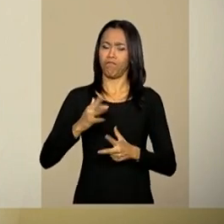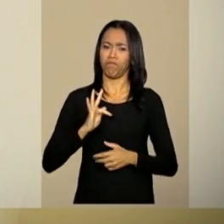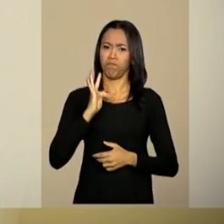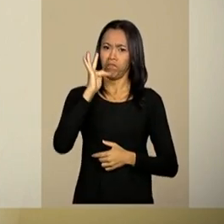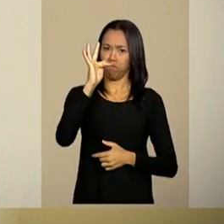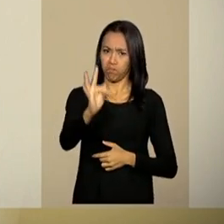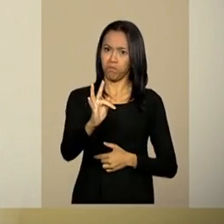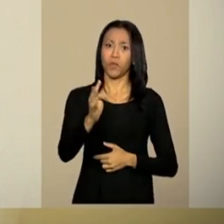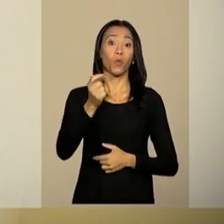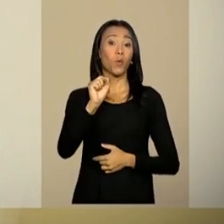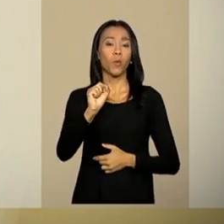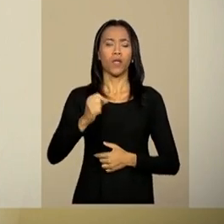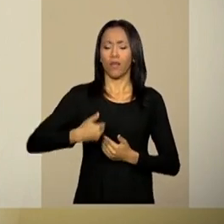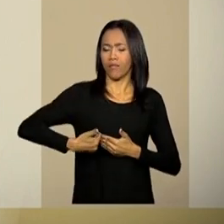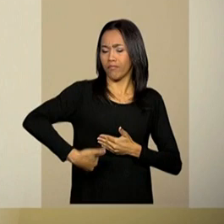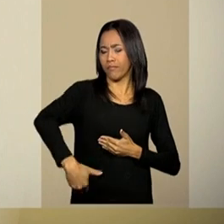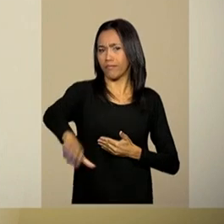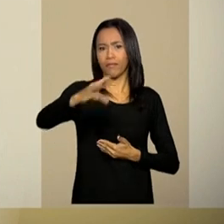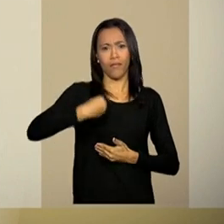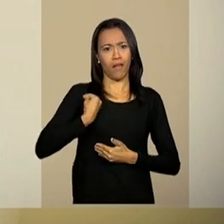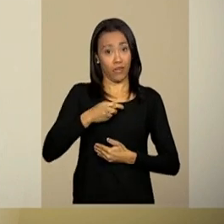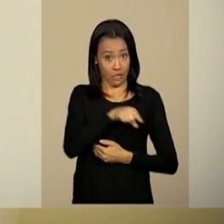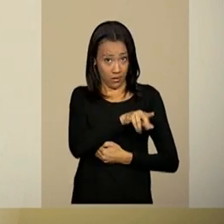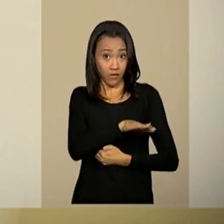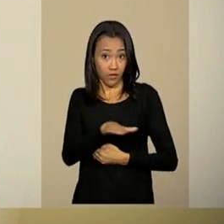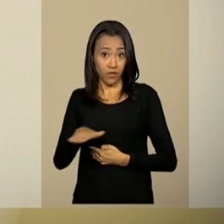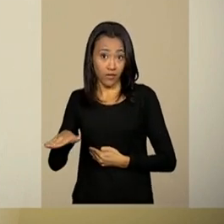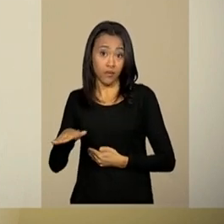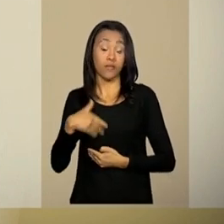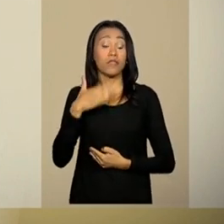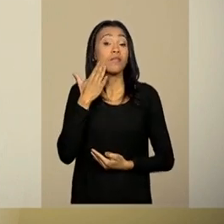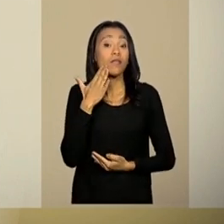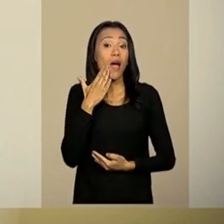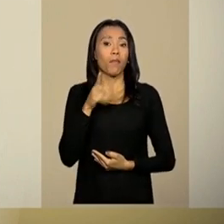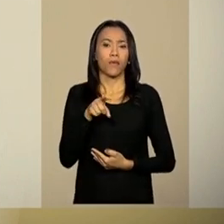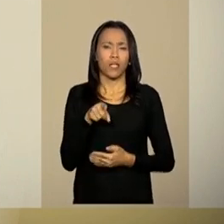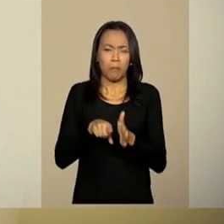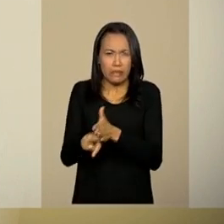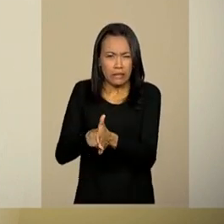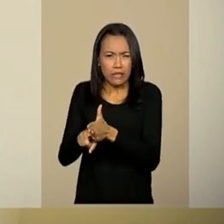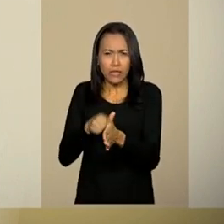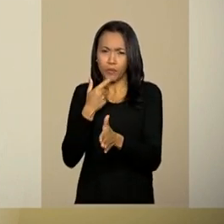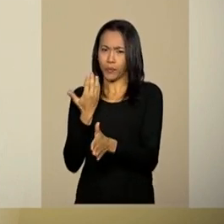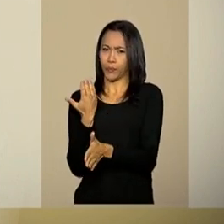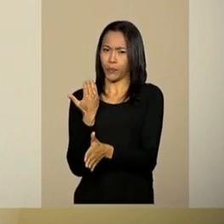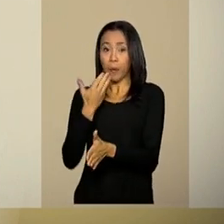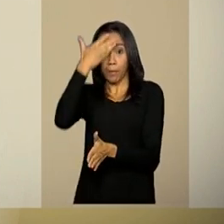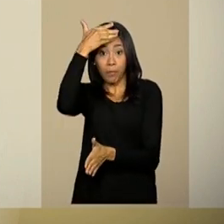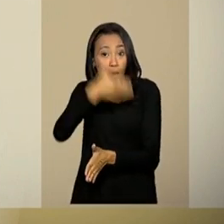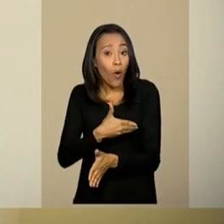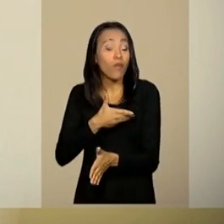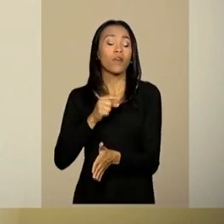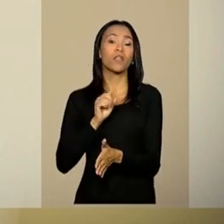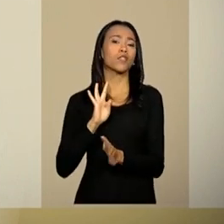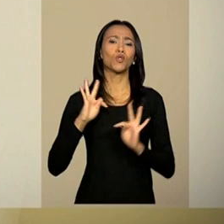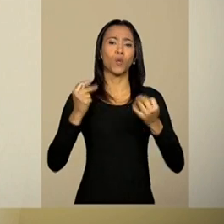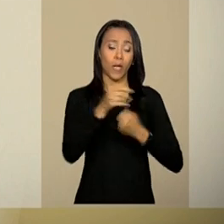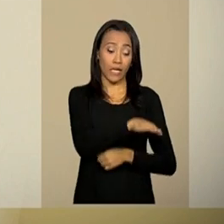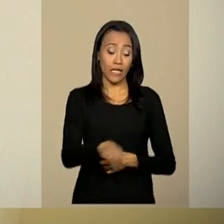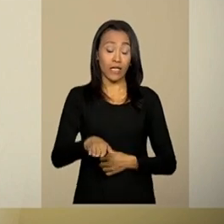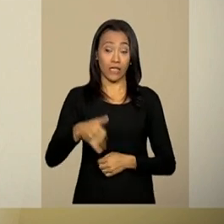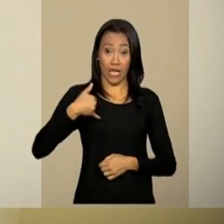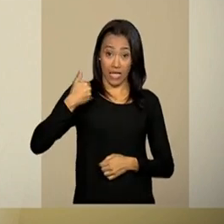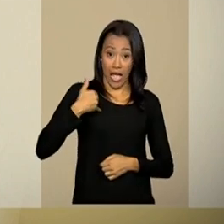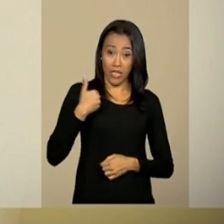a diferença no resto da vida dessas crianças sabe estudos recentes comprovam que toda criança que desde